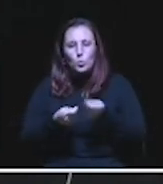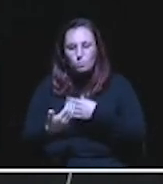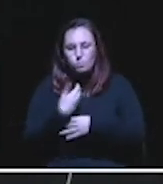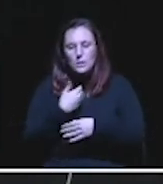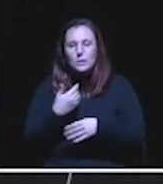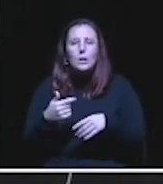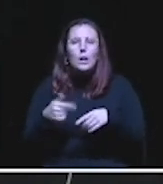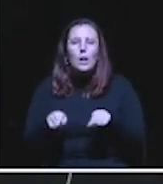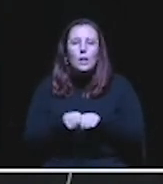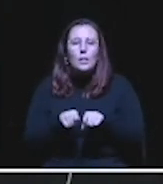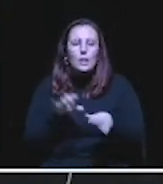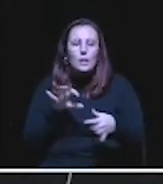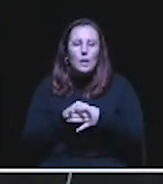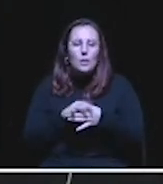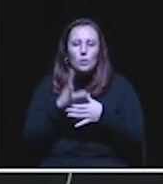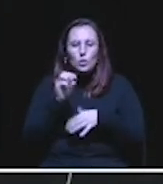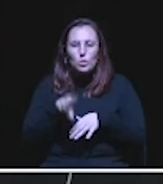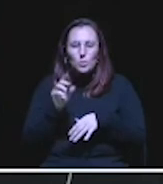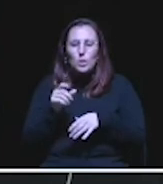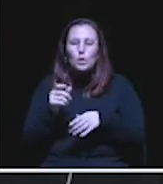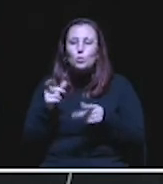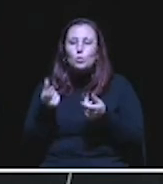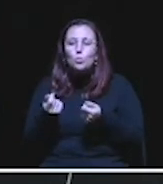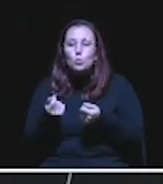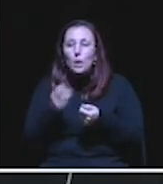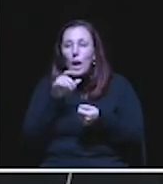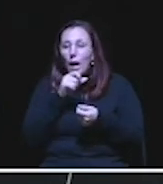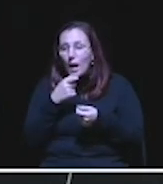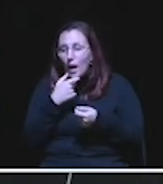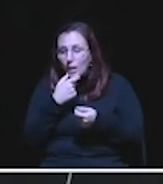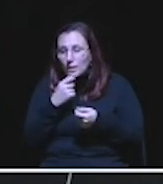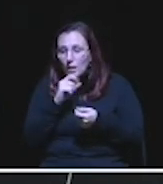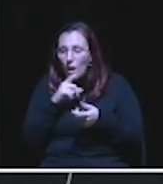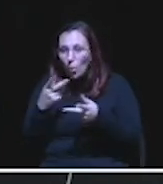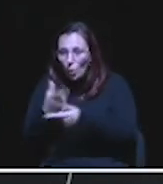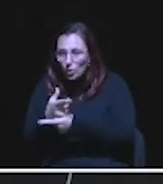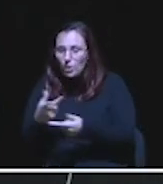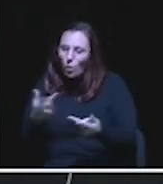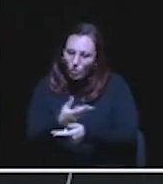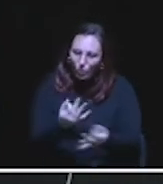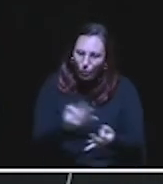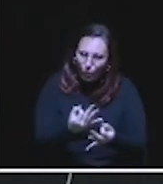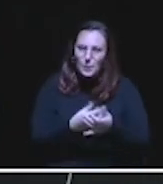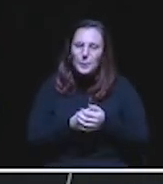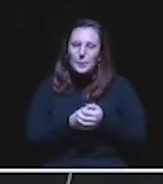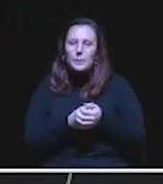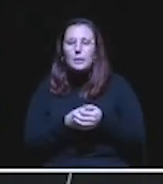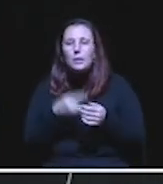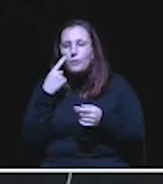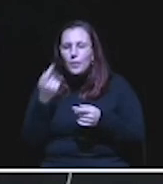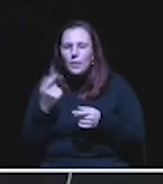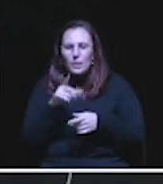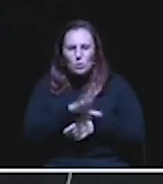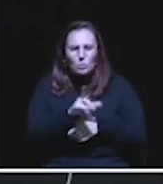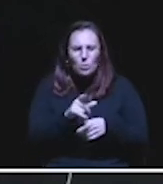com a Jornada Mundial e deu ordem para se cortarem todos os custos possíveis. Todos estes episódios da Jornada Mundial mostram o desgoverno a que Lisboa tem